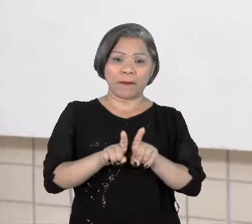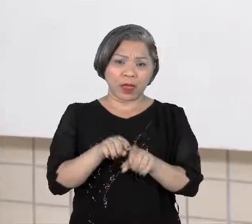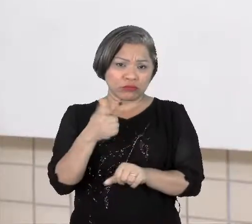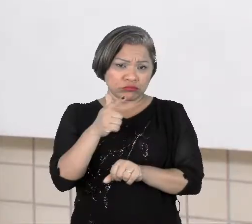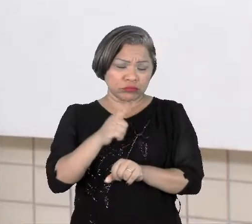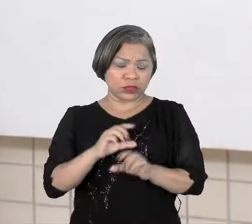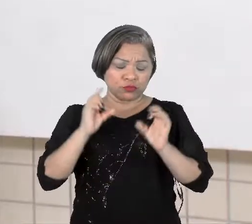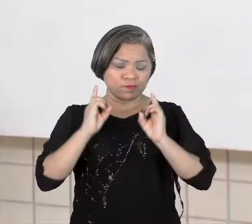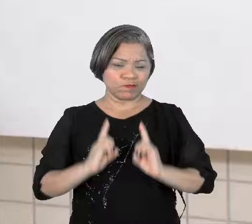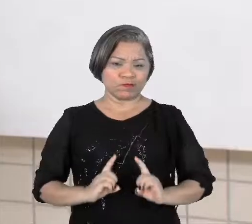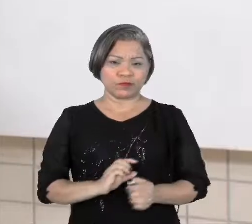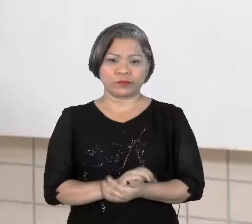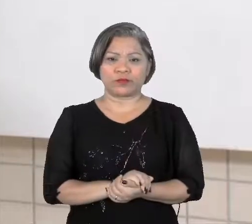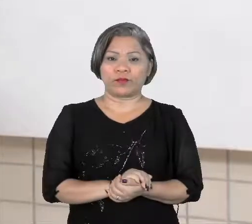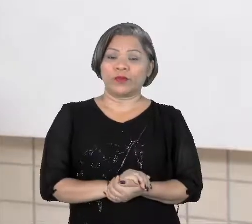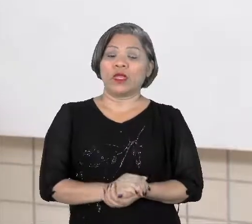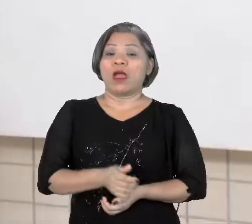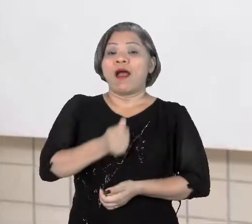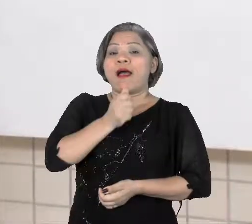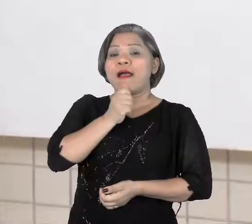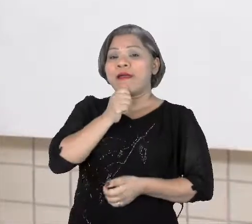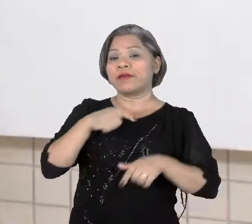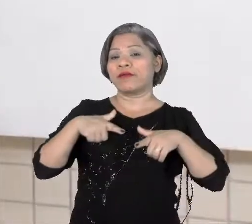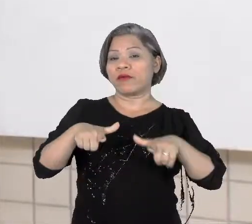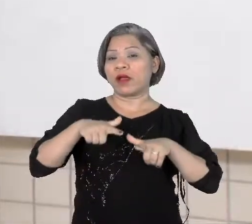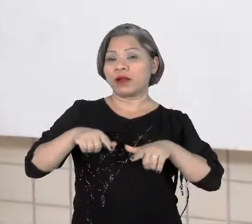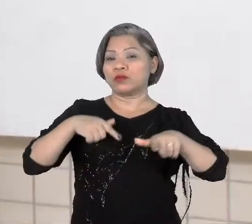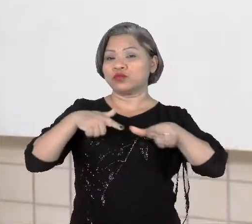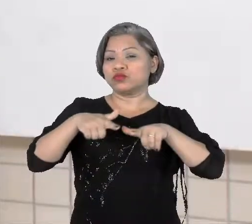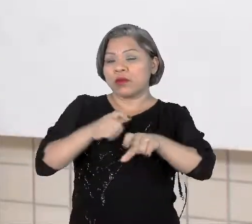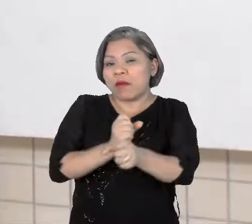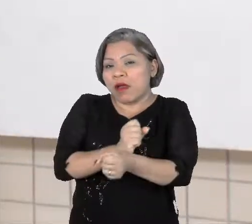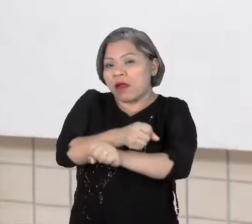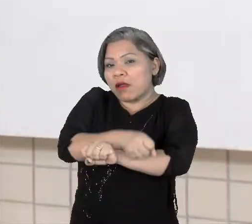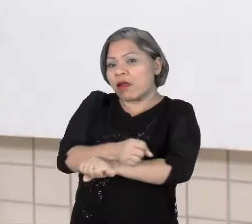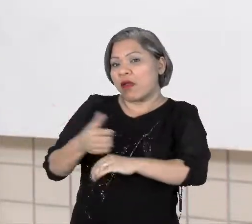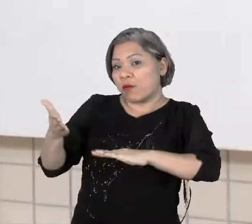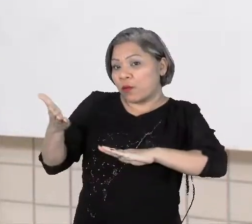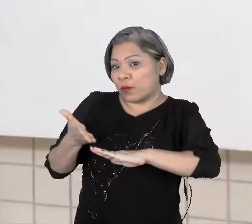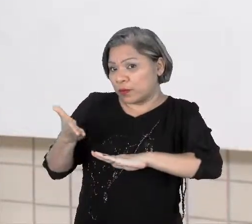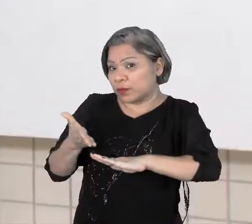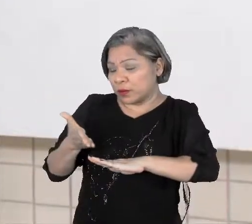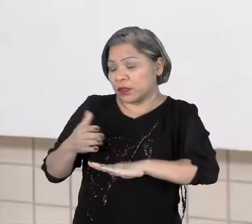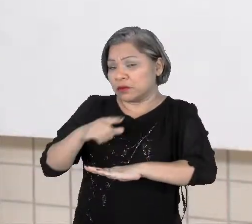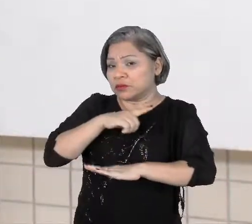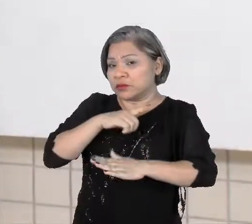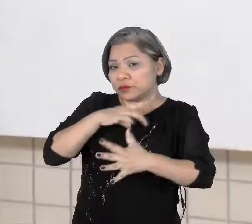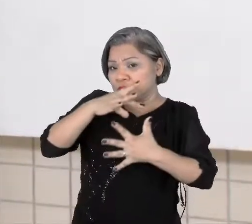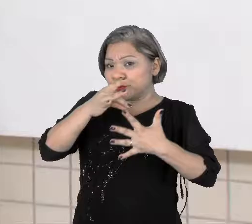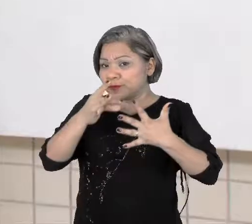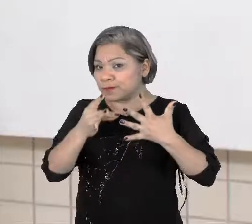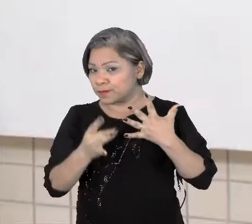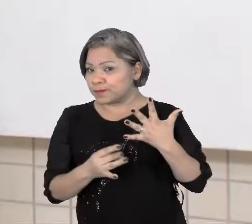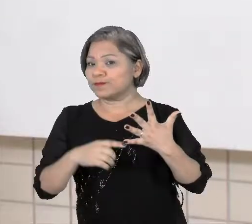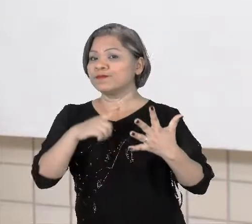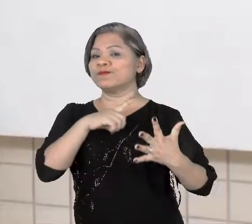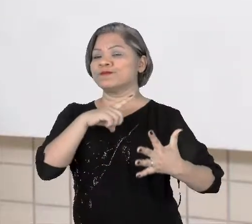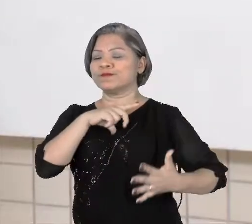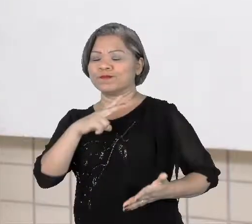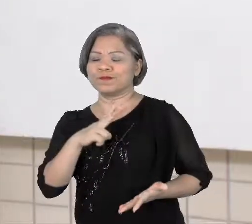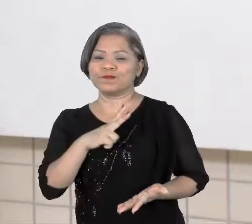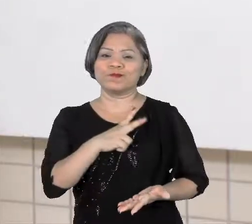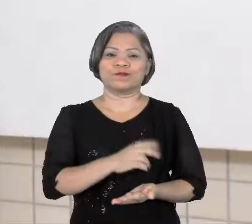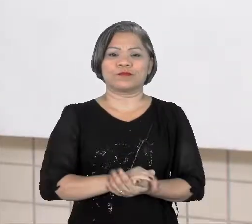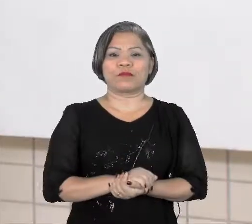falando sobre esse trabalho escravo contemporâneo, ele tem as suas características. Esse trabalho escravo contemporâneo ele tem as suas particularidades.